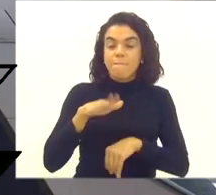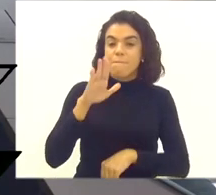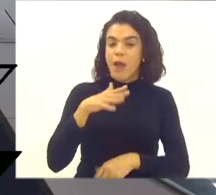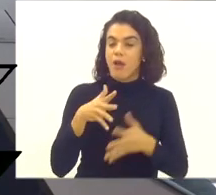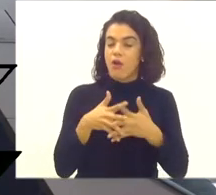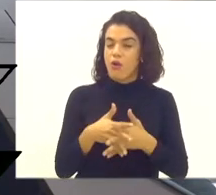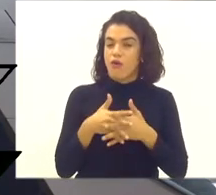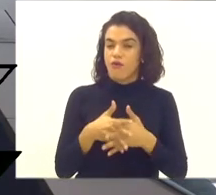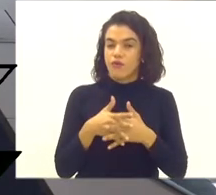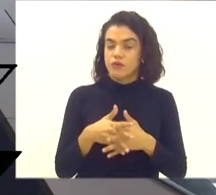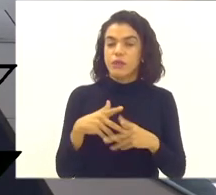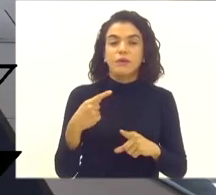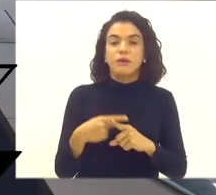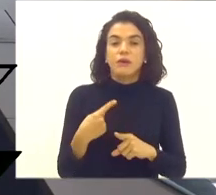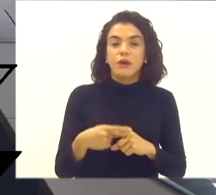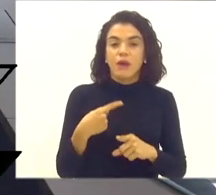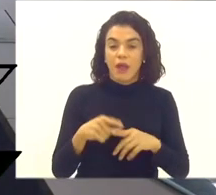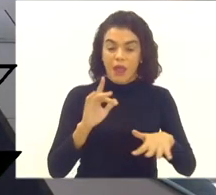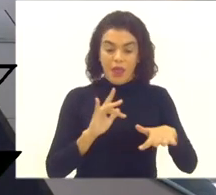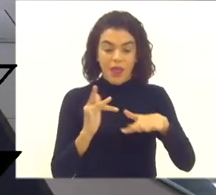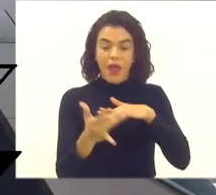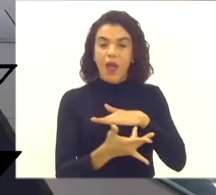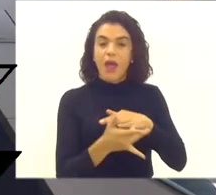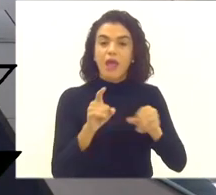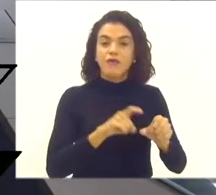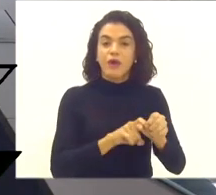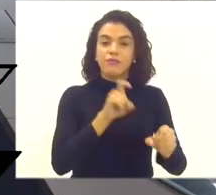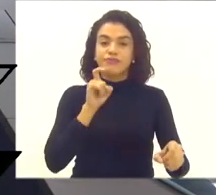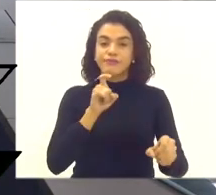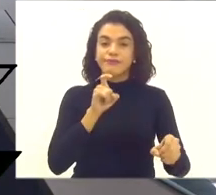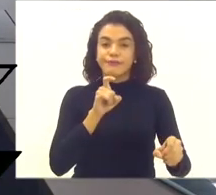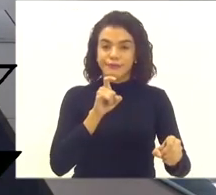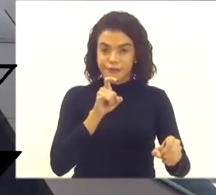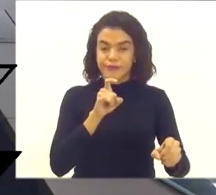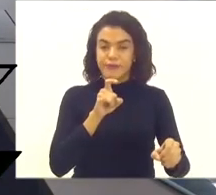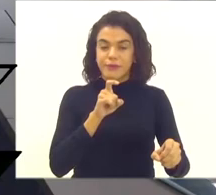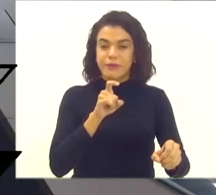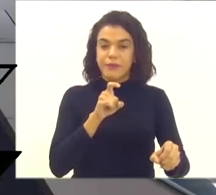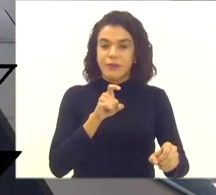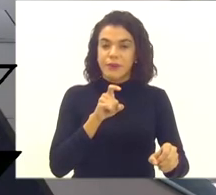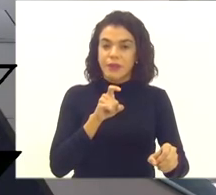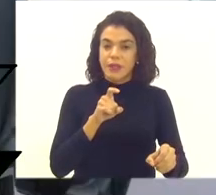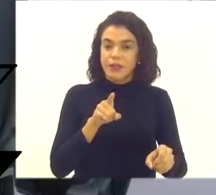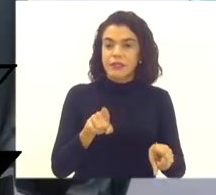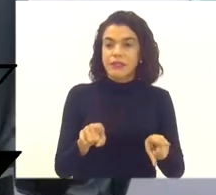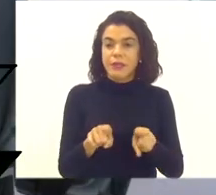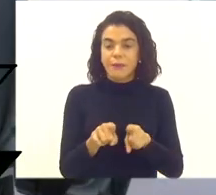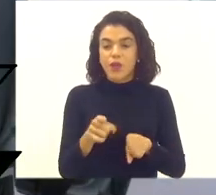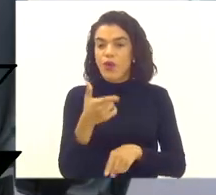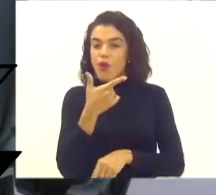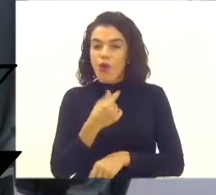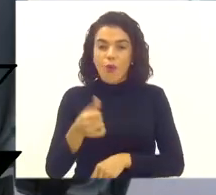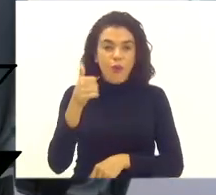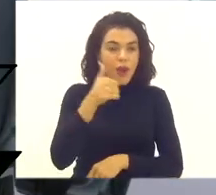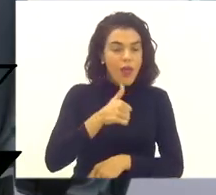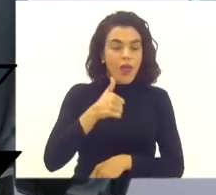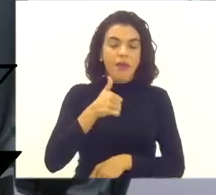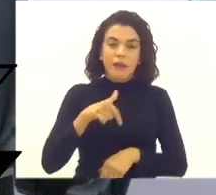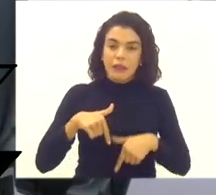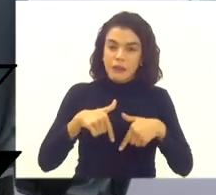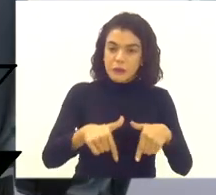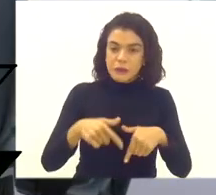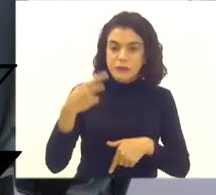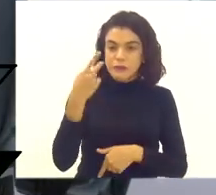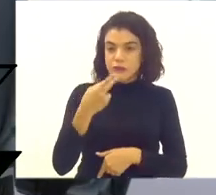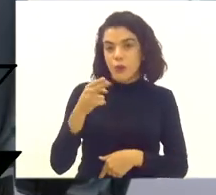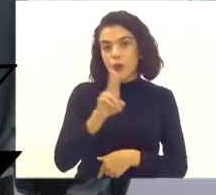mais confuso nisso é que além da sua rede ficar fora do ar né E hoje todas todos e todos que atuam na política utilizam